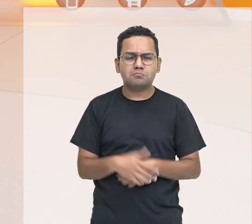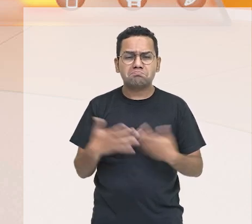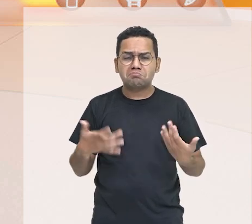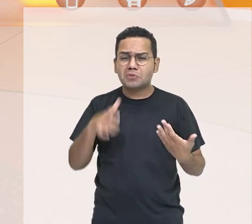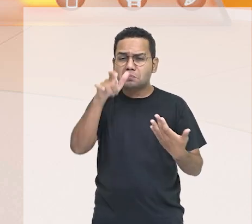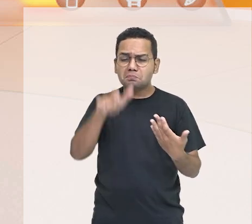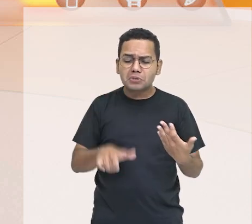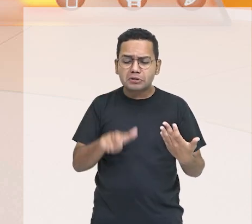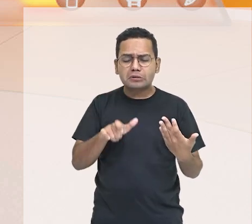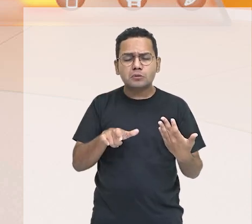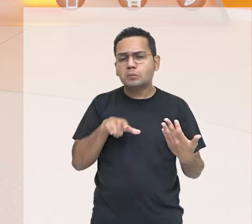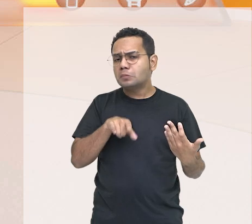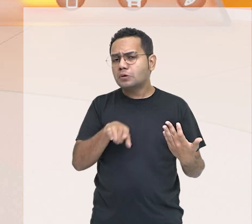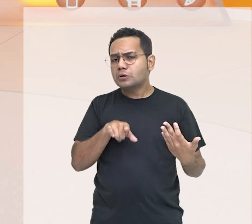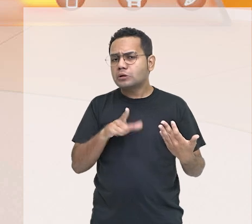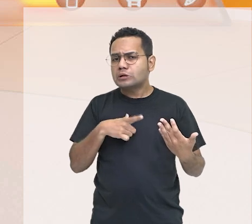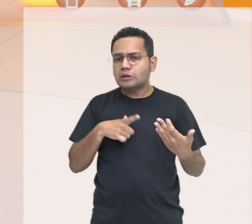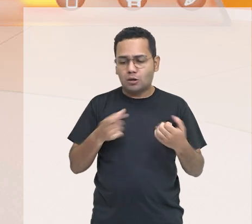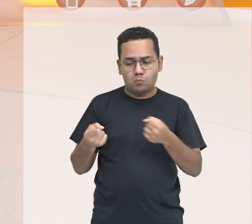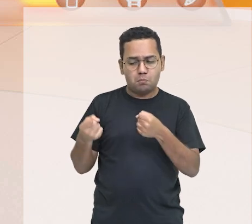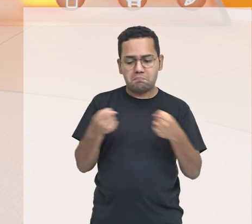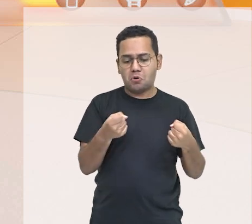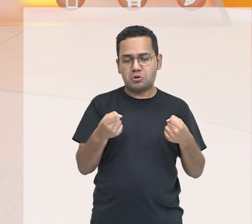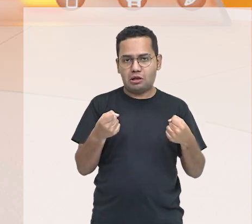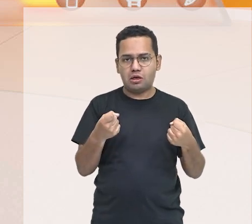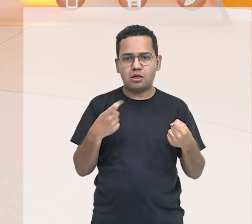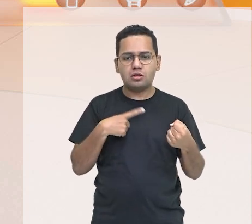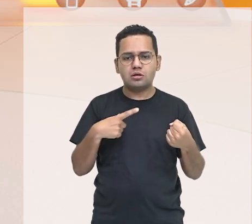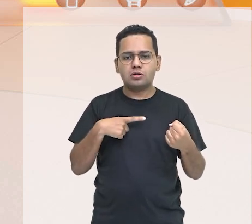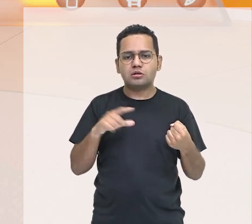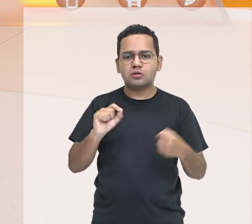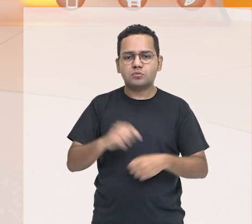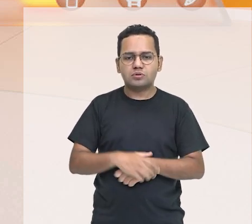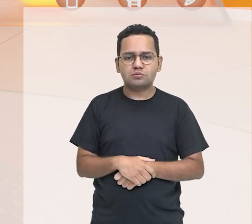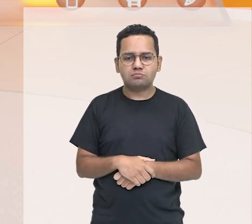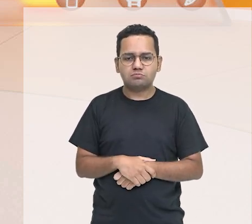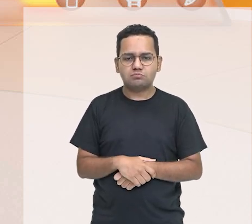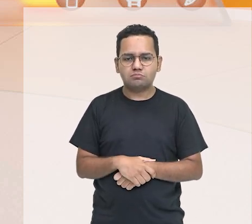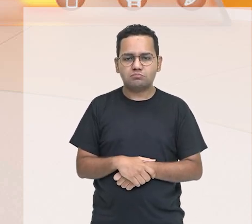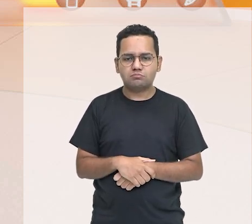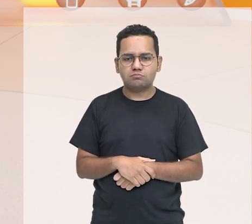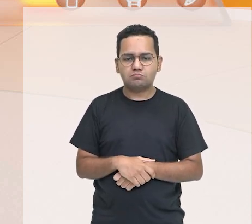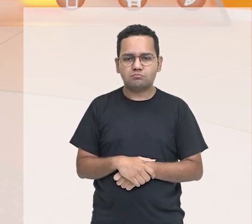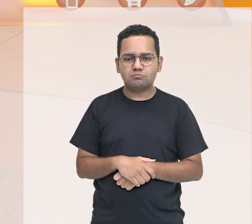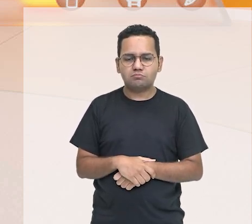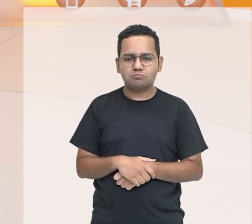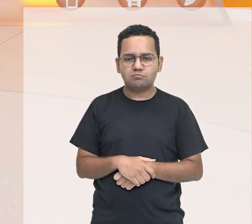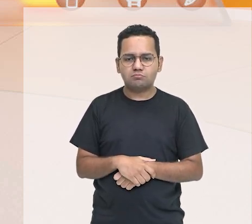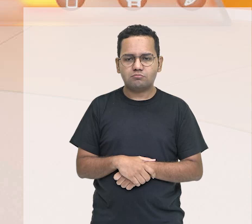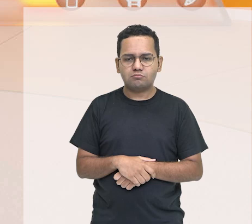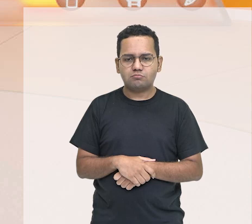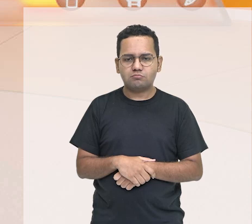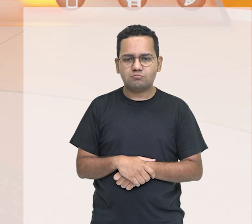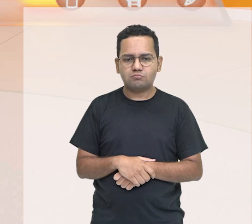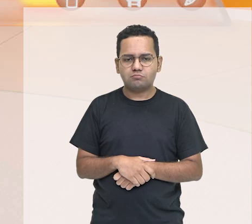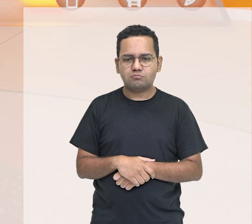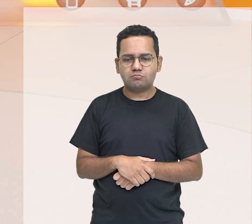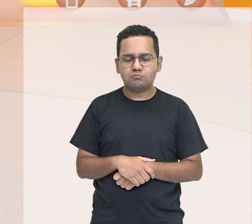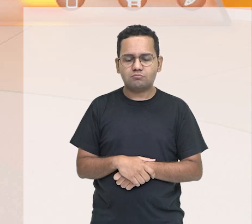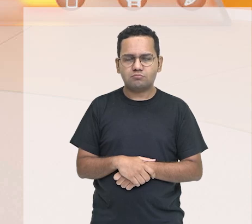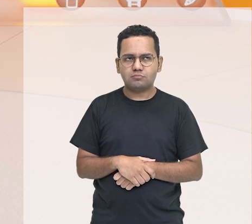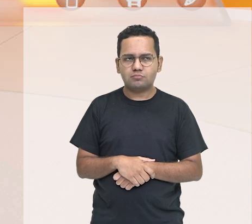né, dessa força que ele tem para subjugar, muitas vezes, a